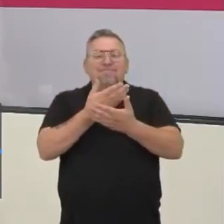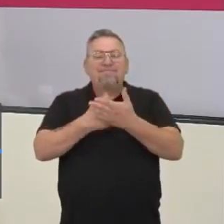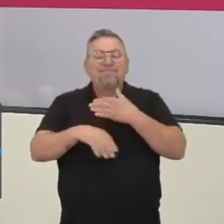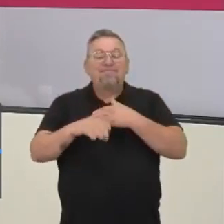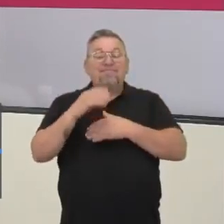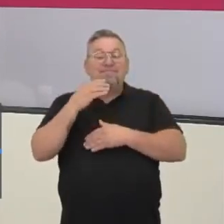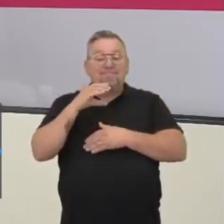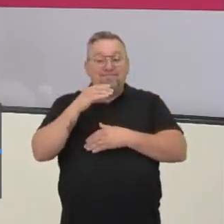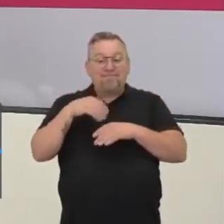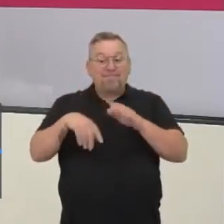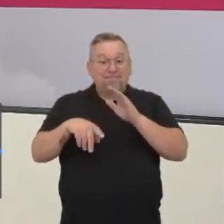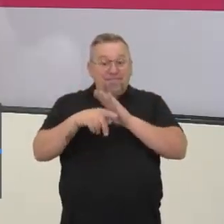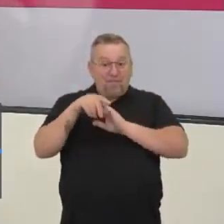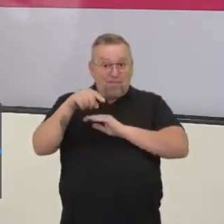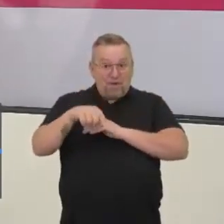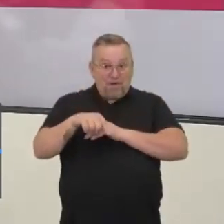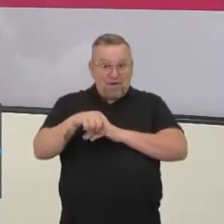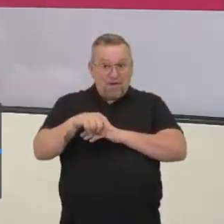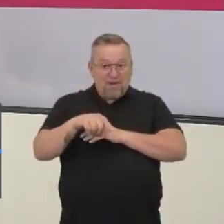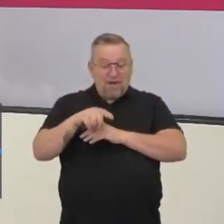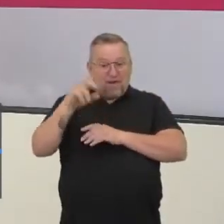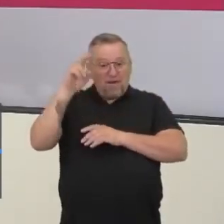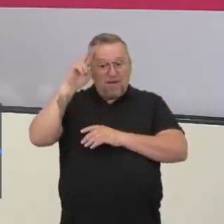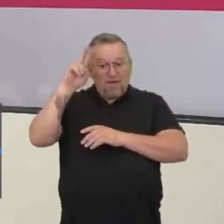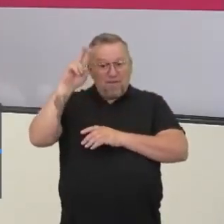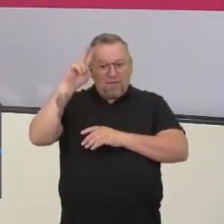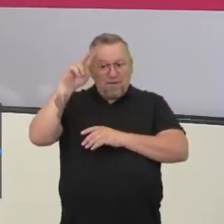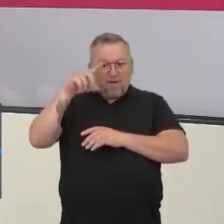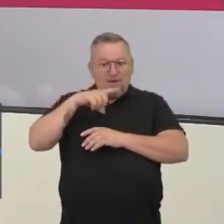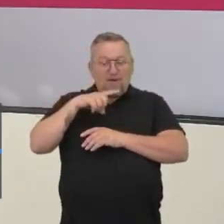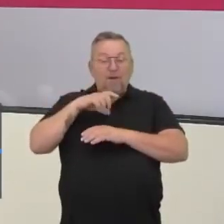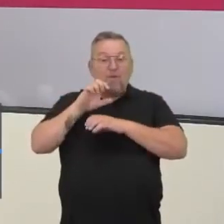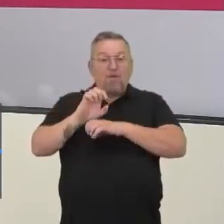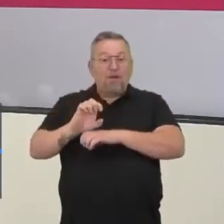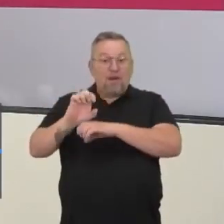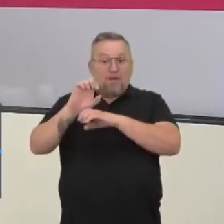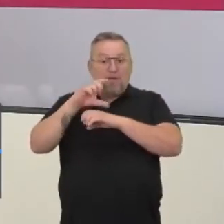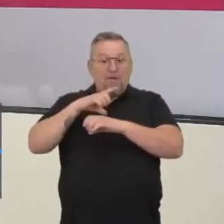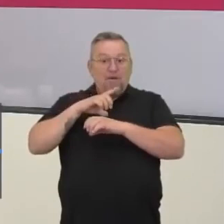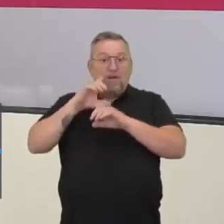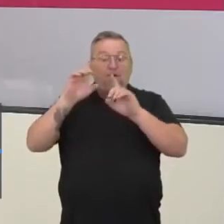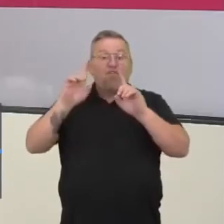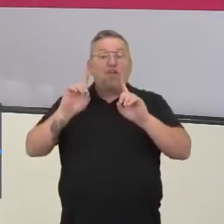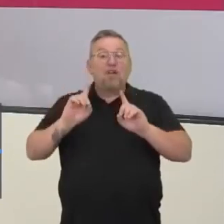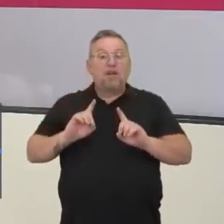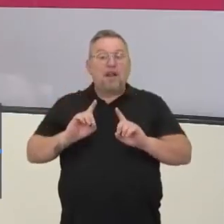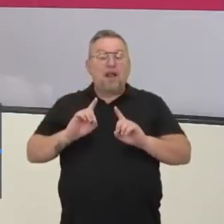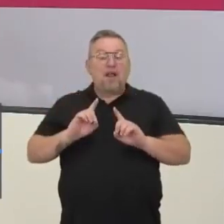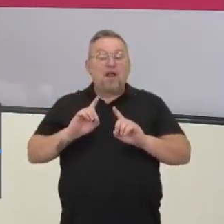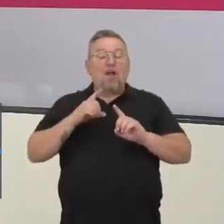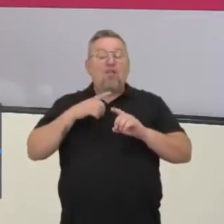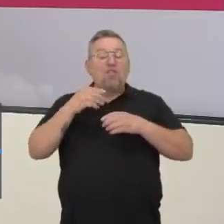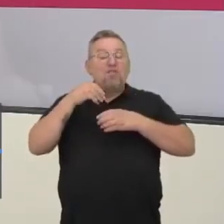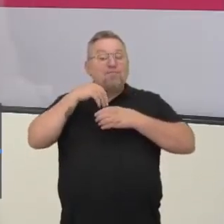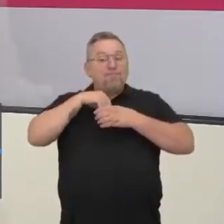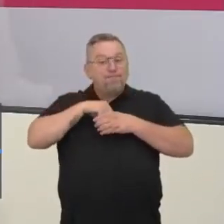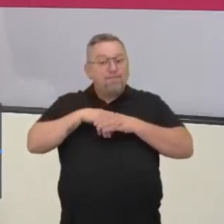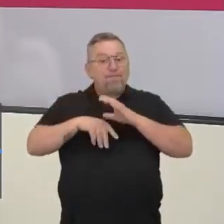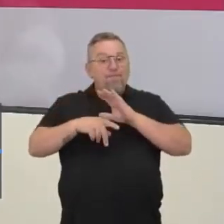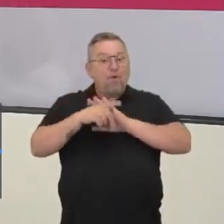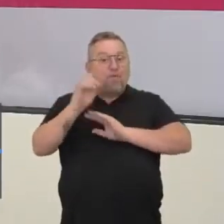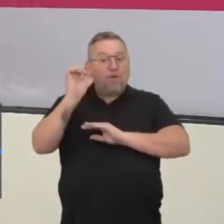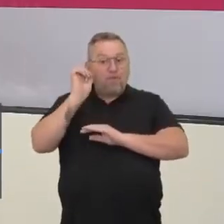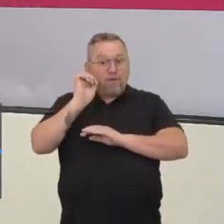Centro de Mídias. Então, lembrando, né, que o Estado aí ele tem um programa chamado Dignidade Íntima, que as meninas podem ir